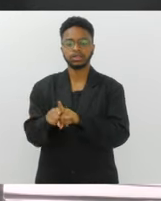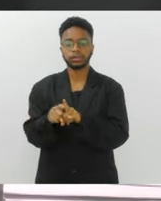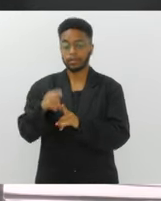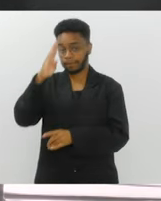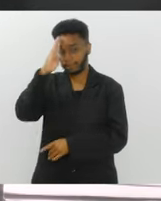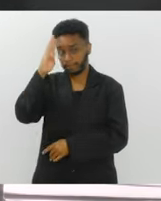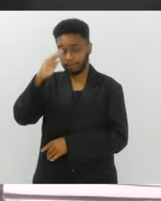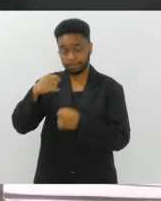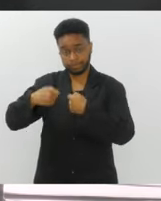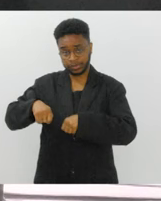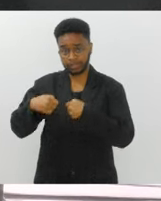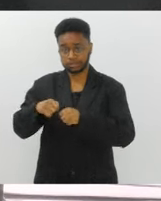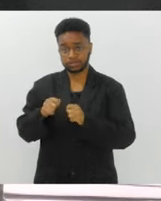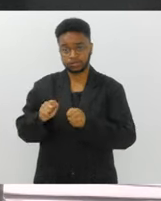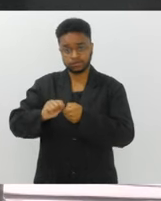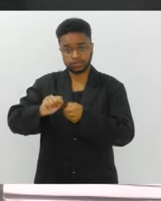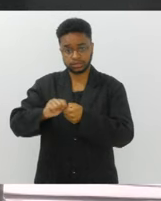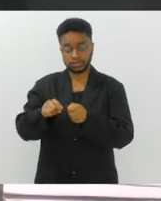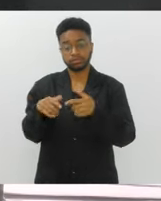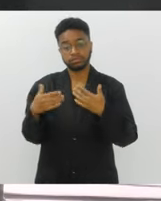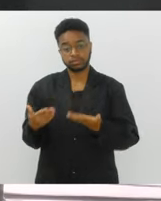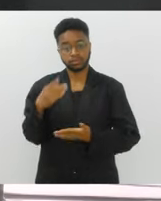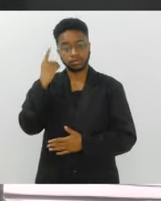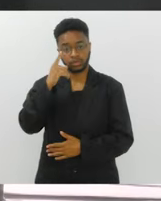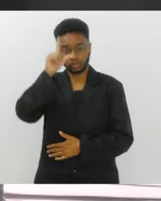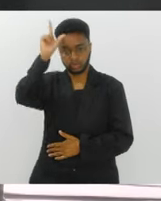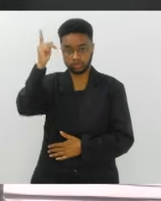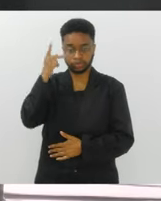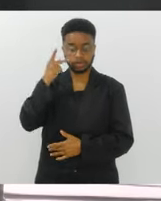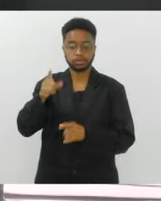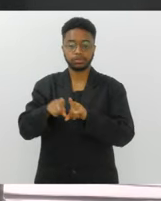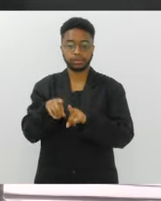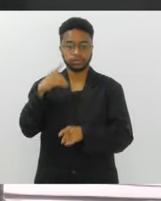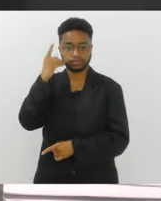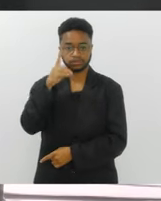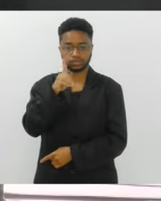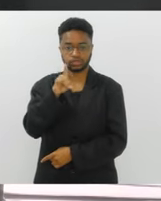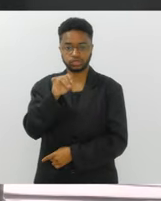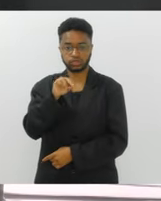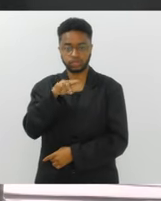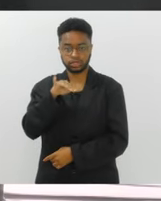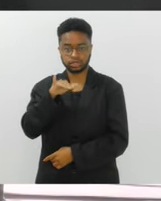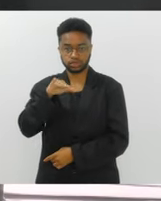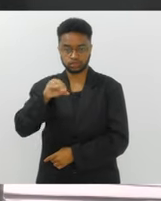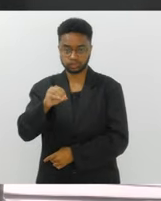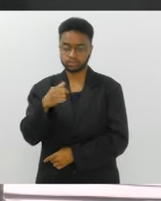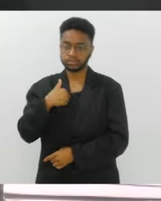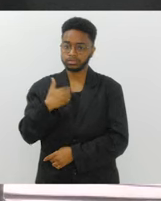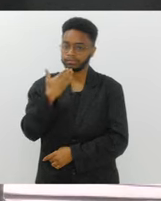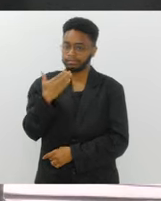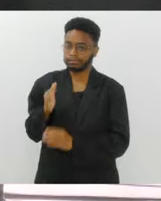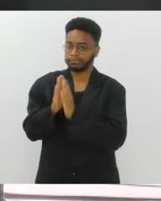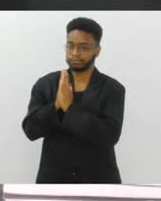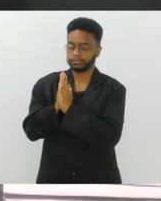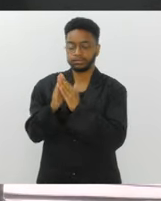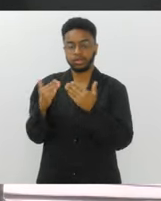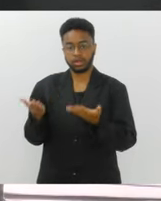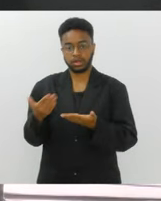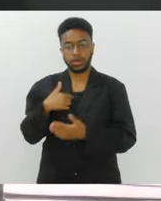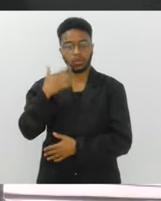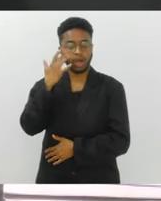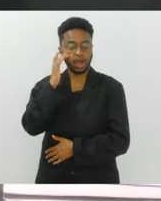precisa exercer. E aí, deputado Luiz Paulo, deputado Dionísio, me permita o apelo. Eu acho que é muito